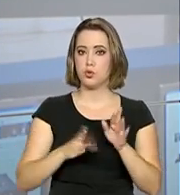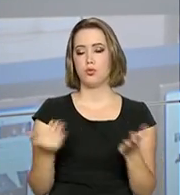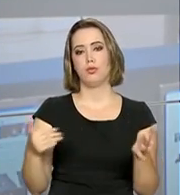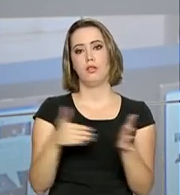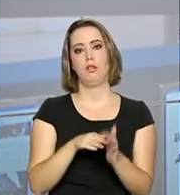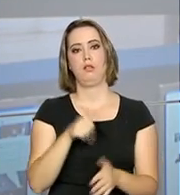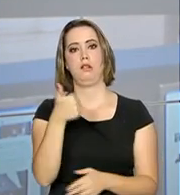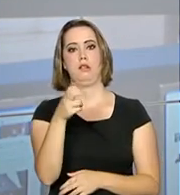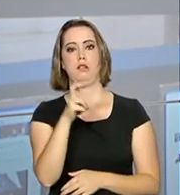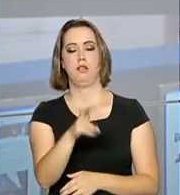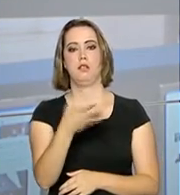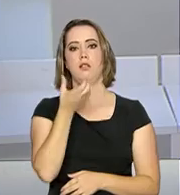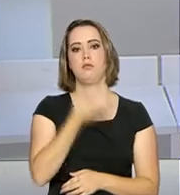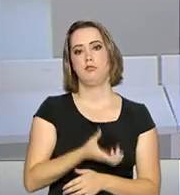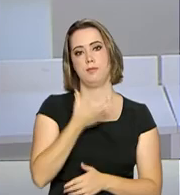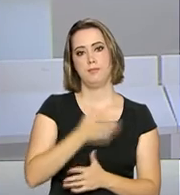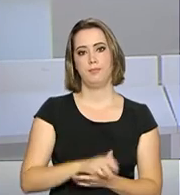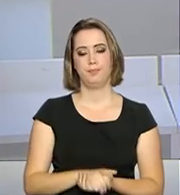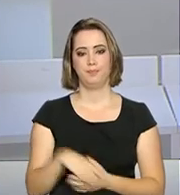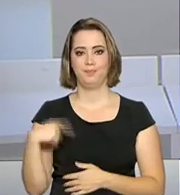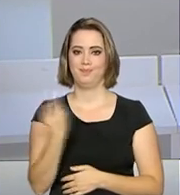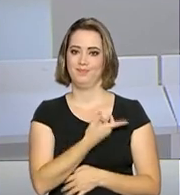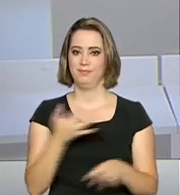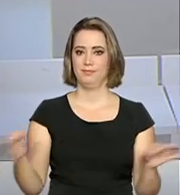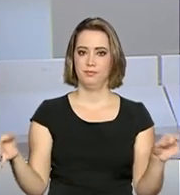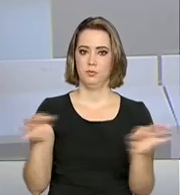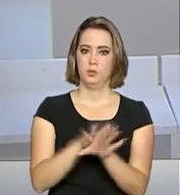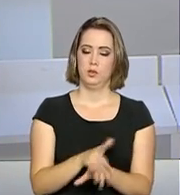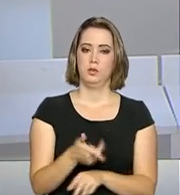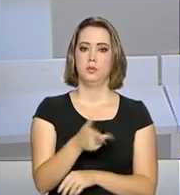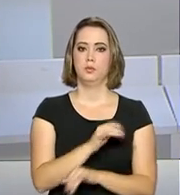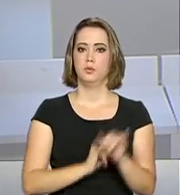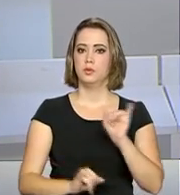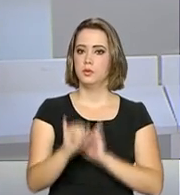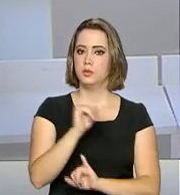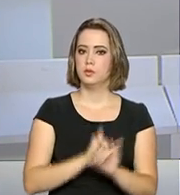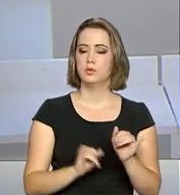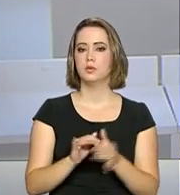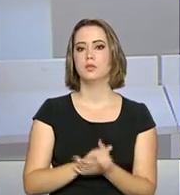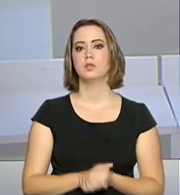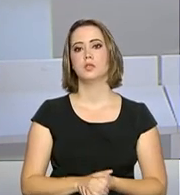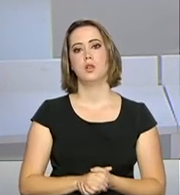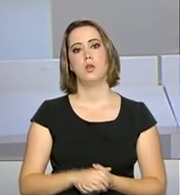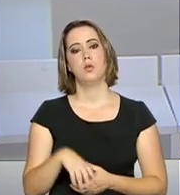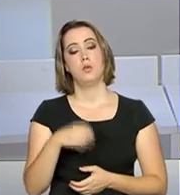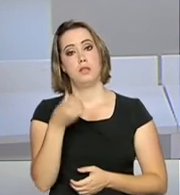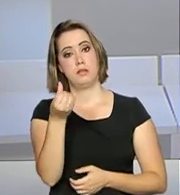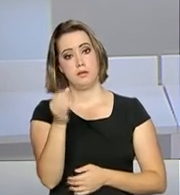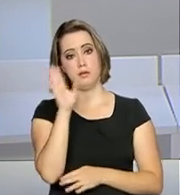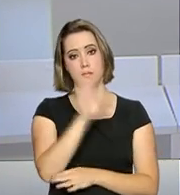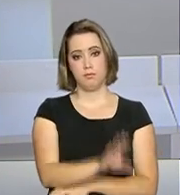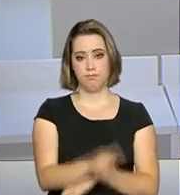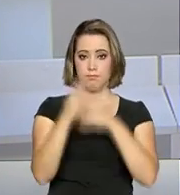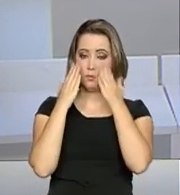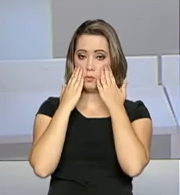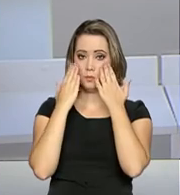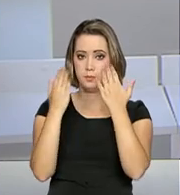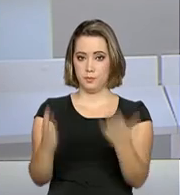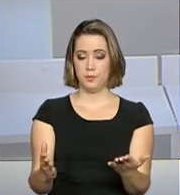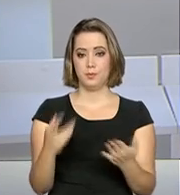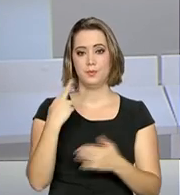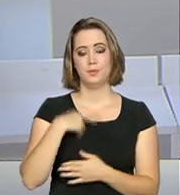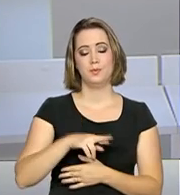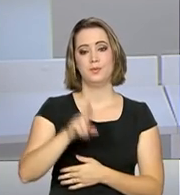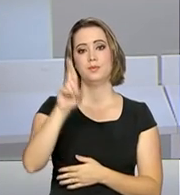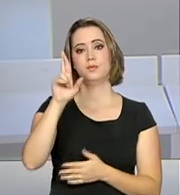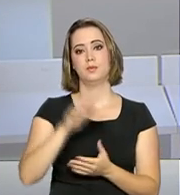em 15 de dezembro. Nós ficamos por aqui, podemos voltar a qualquer momento com mais informações ou às 18h na próxima